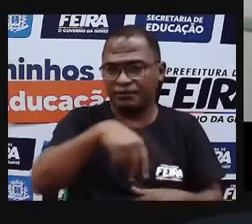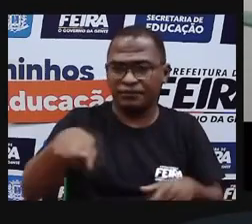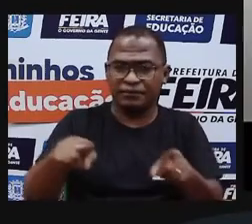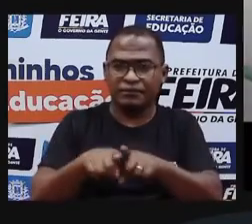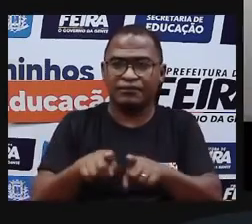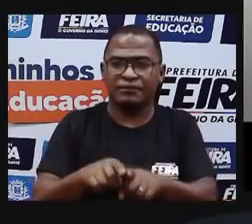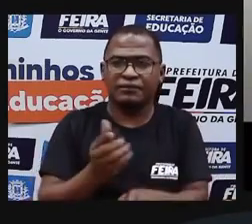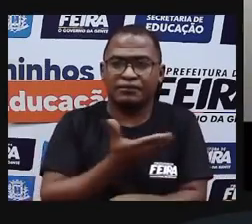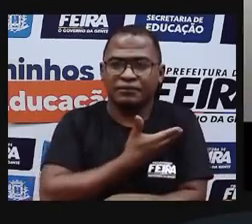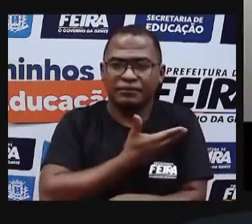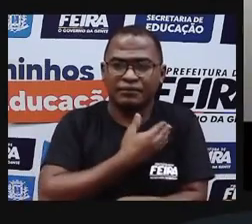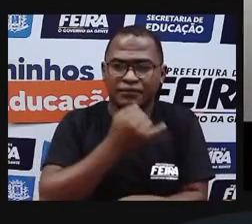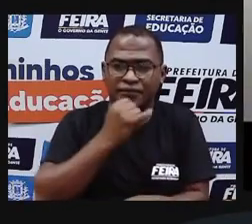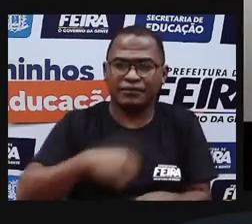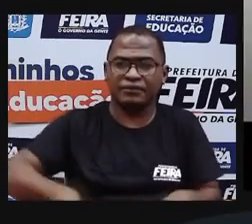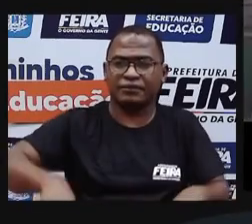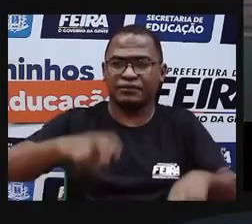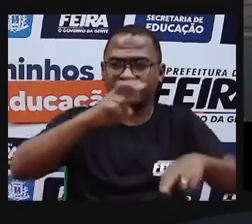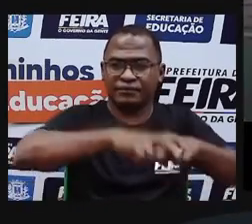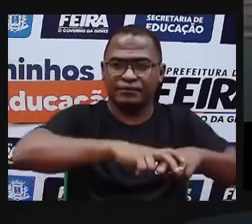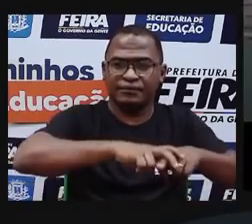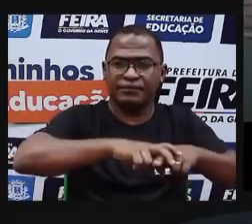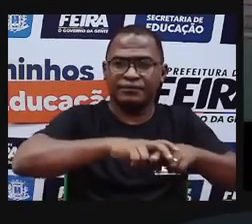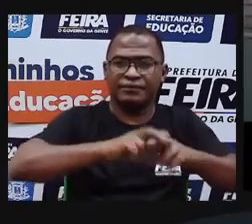estou sentada no banco da escola.